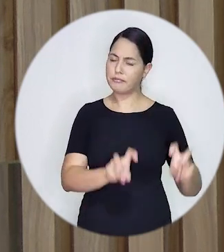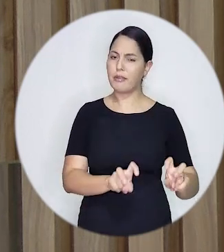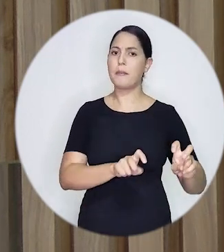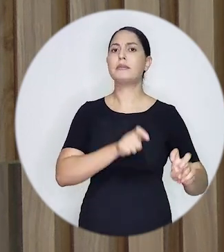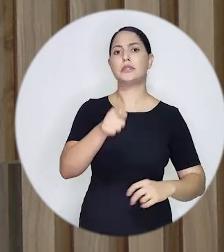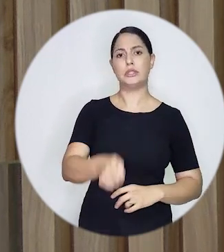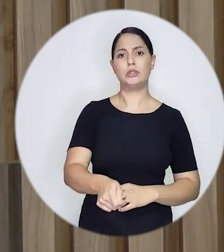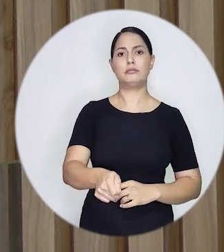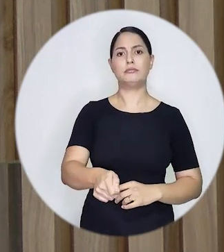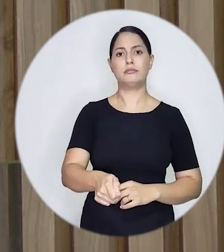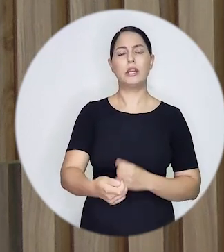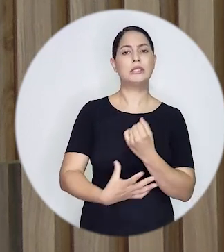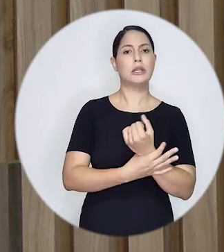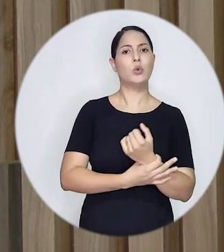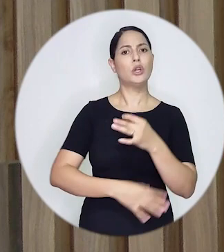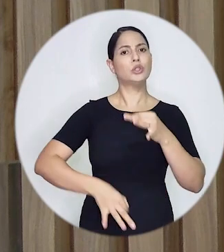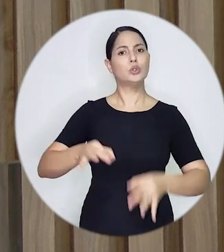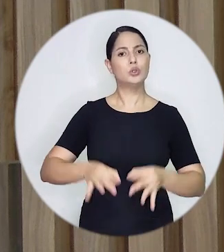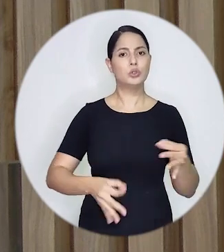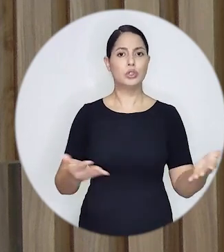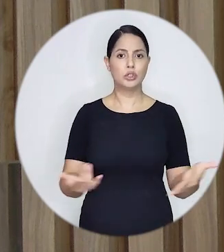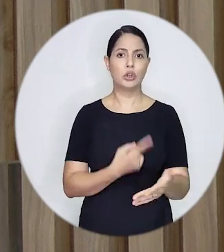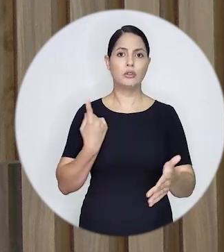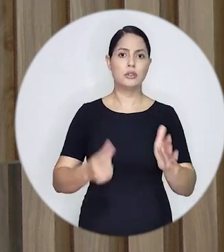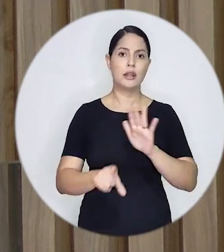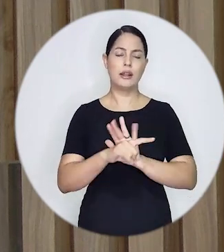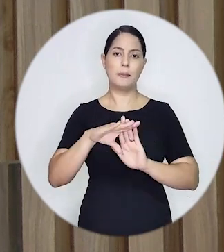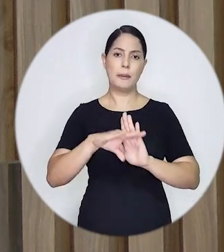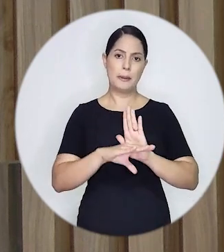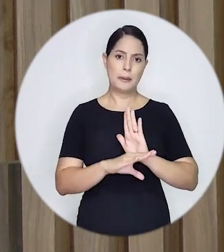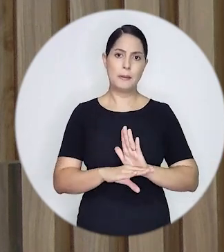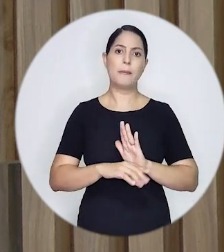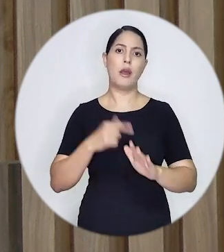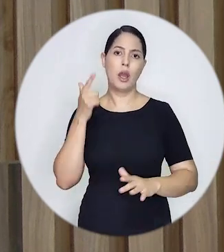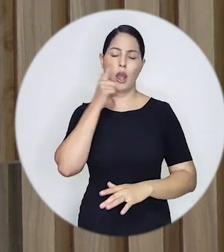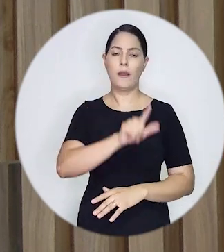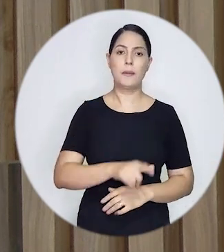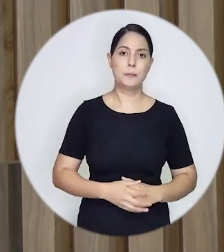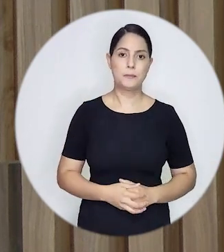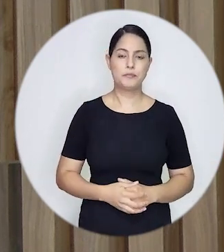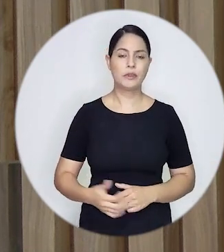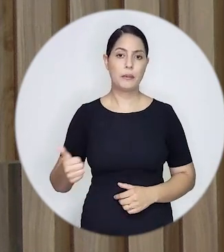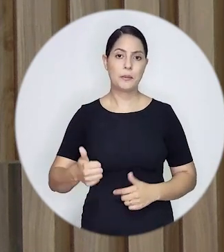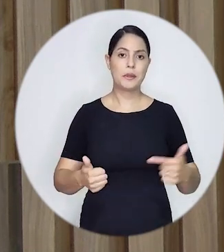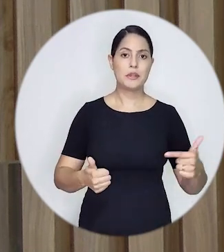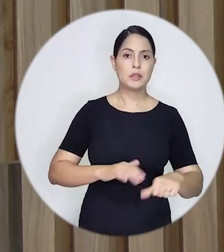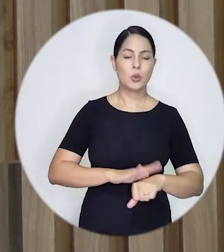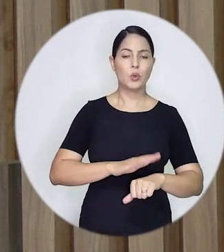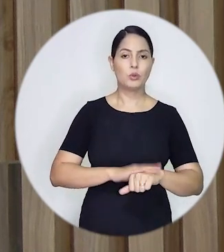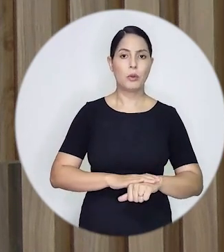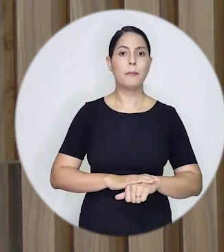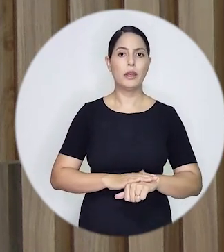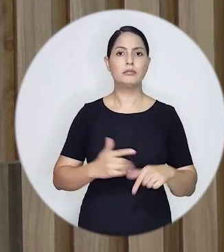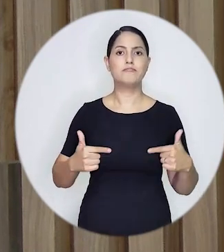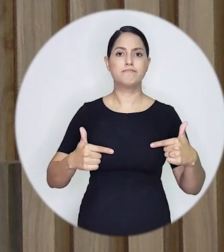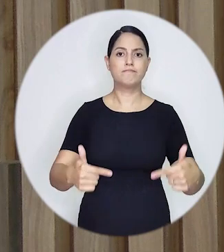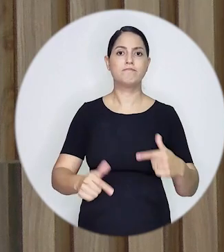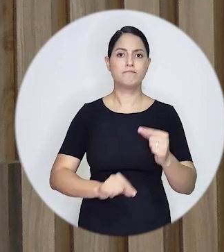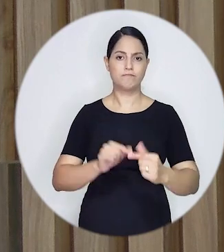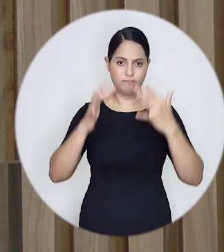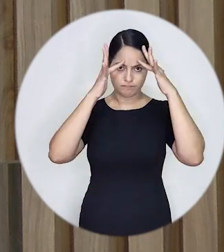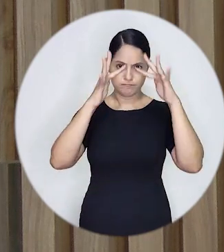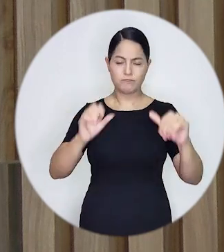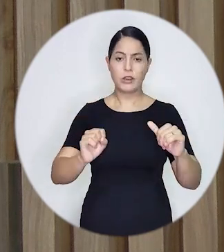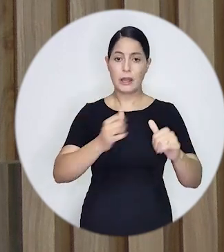do câncer e ansiedade generalizada. Com isso, a decisão abre precedente para casos semelhantes, além de conferir segurança